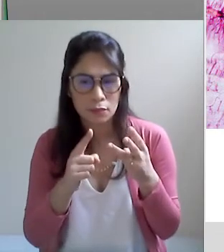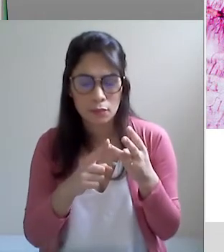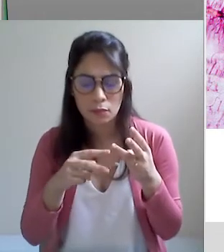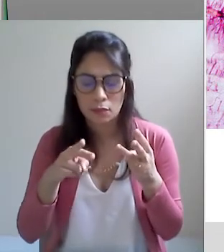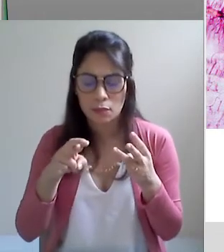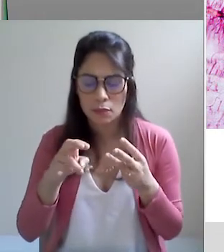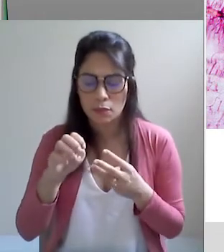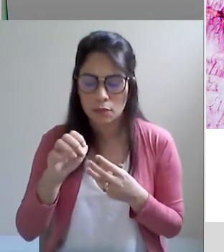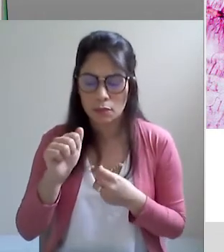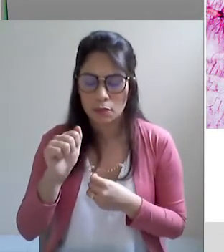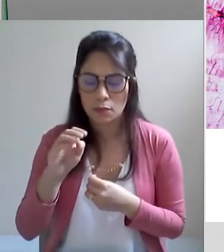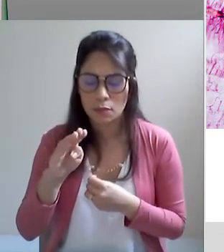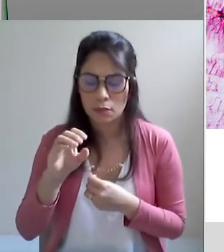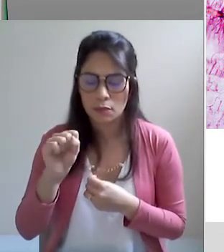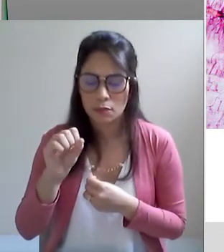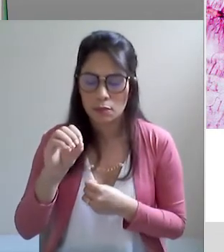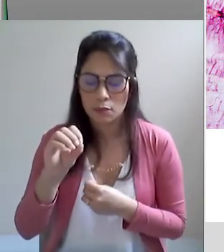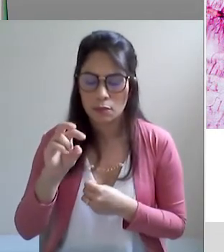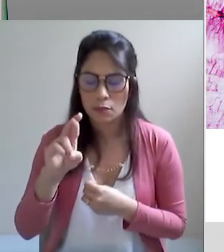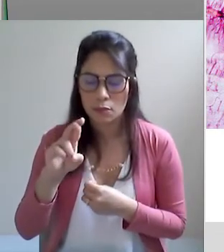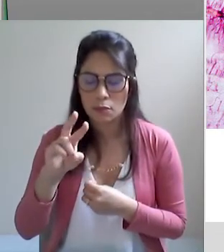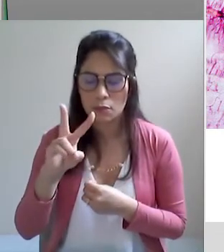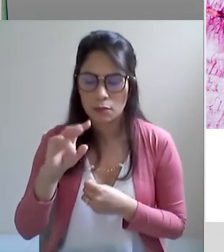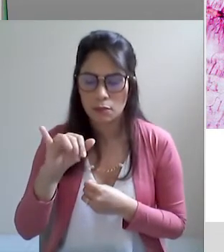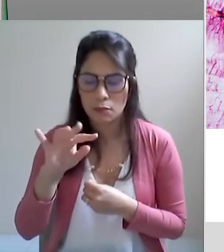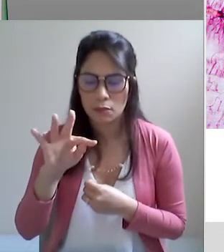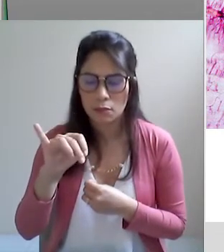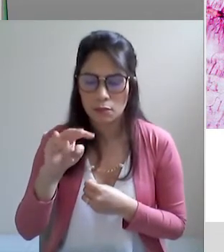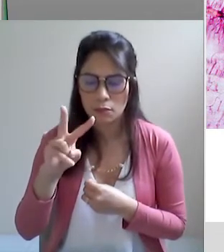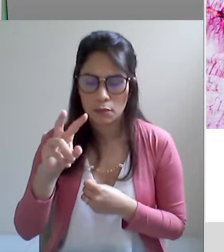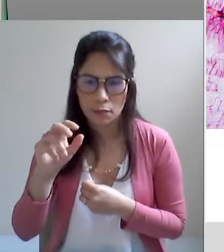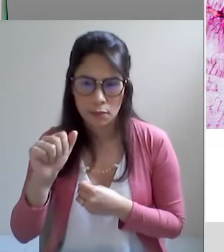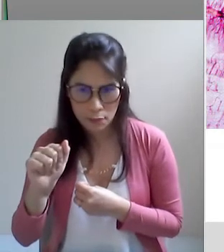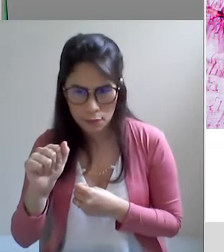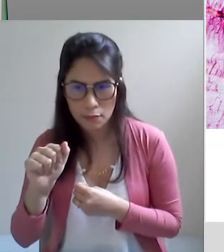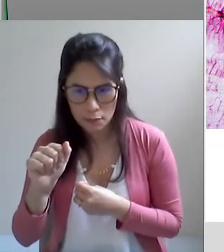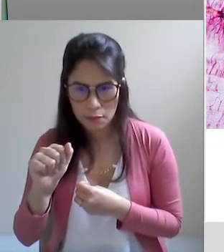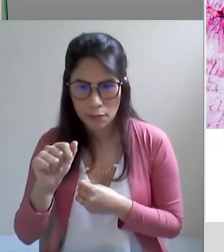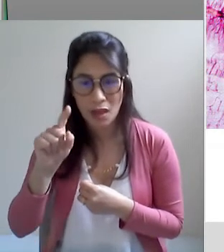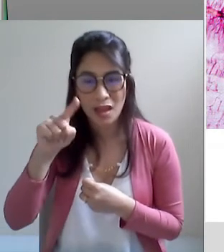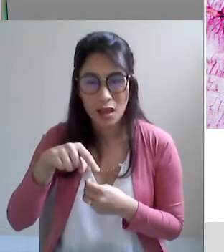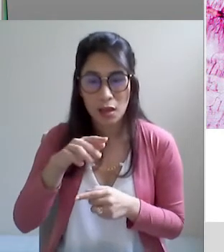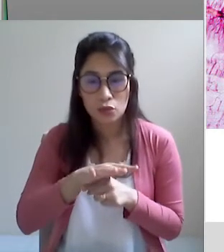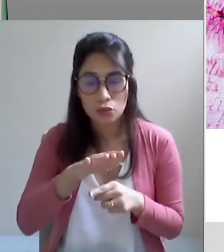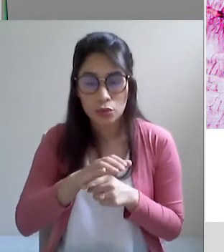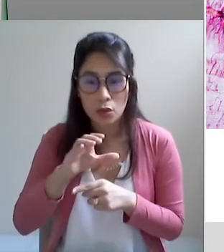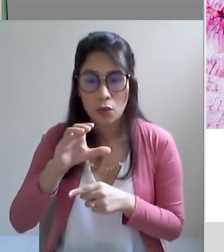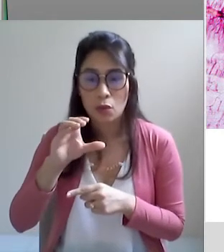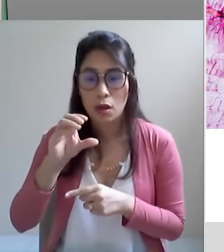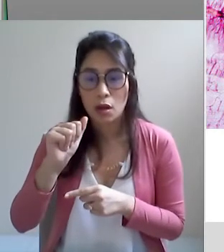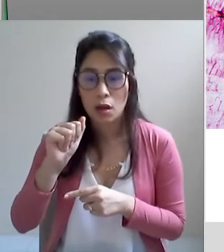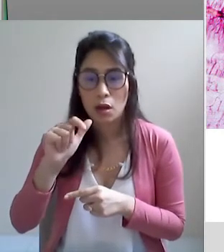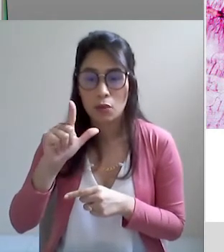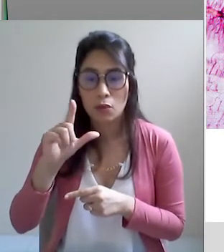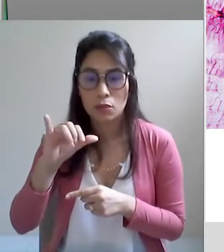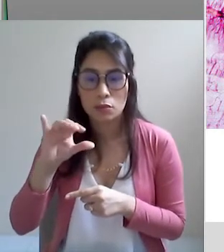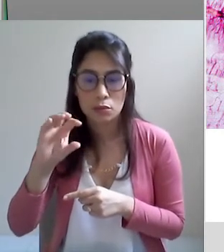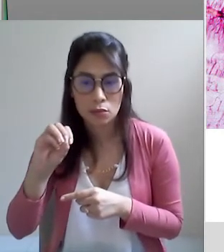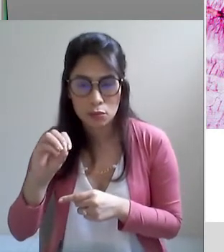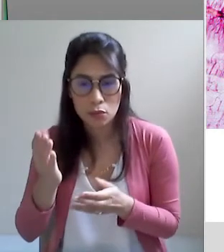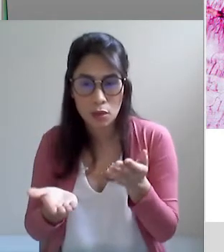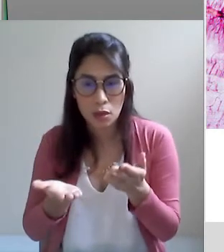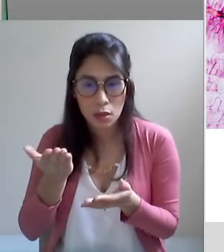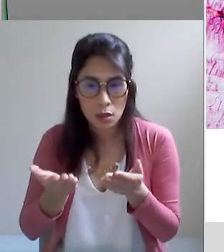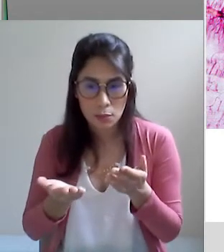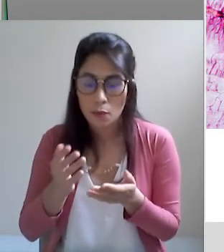Ou reabsortivo, que secreta metaloproteinases, executando a osteólise